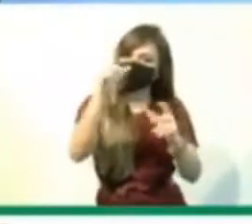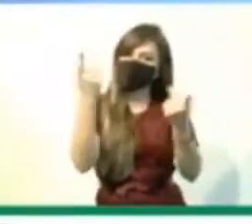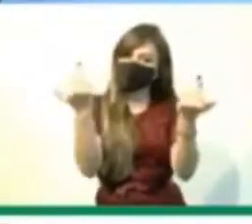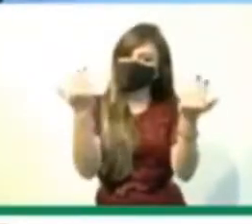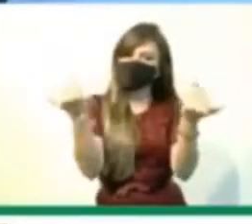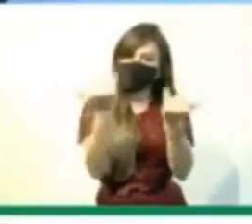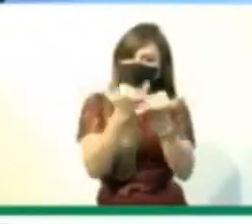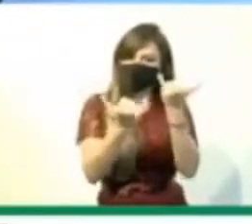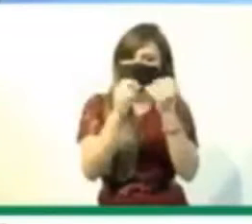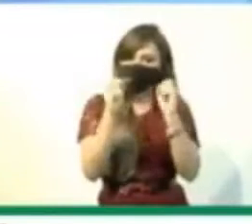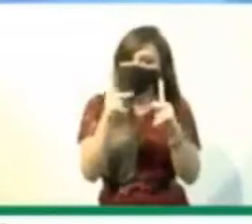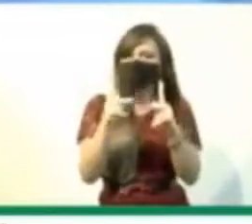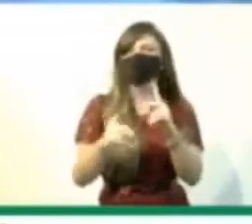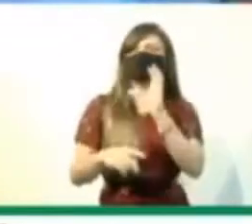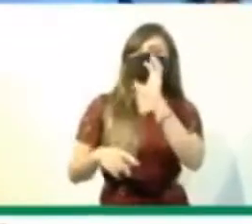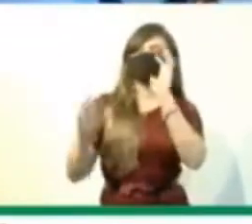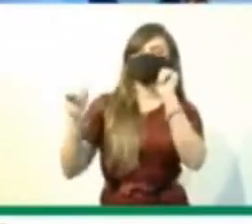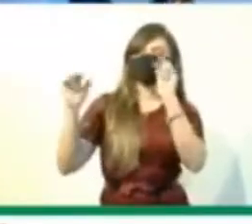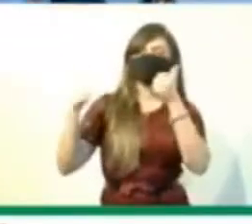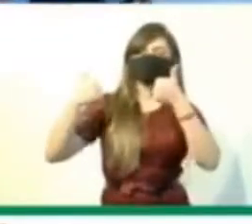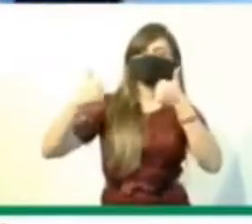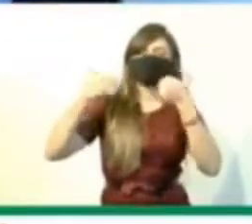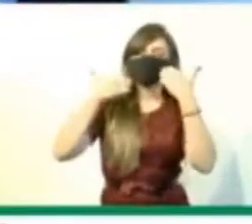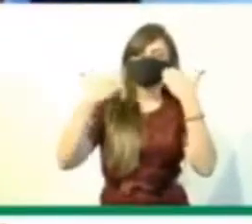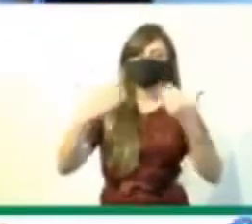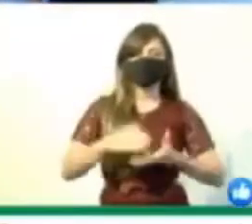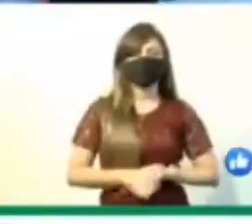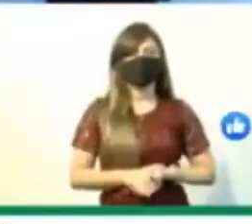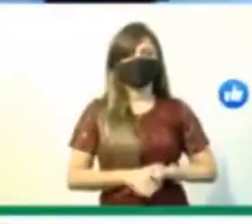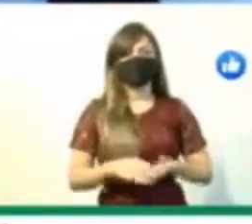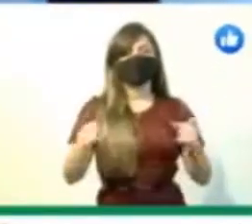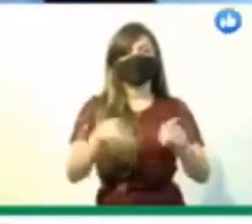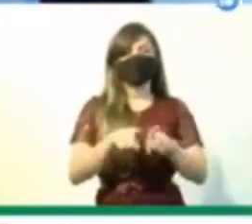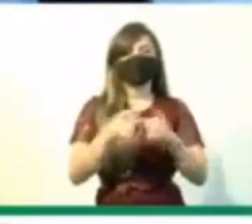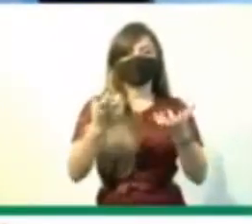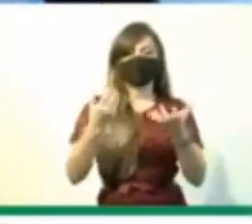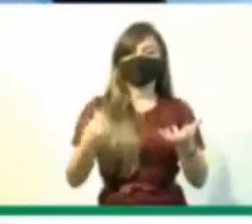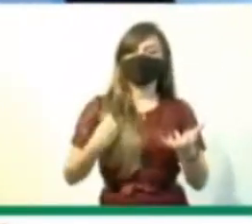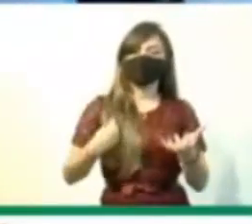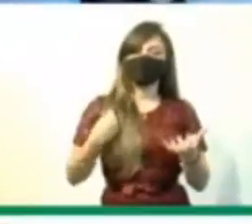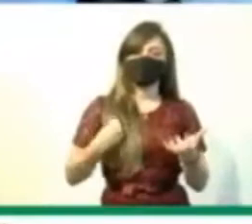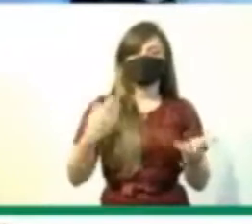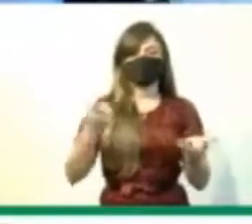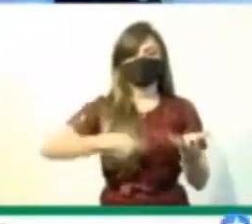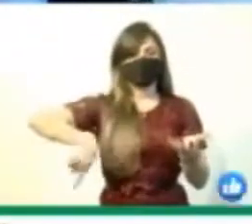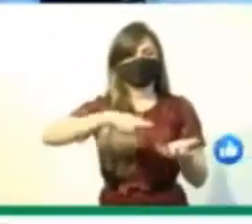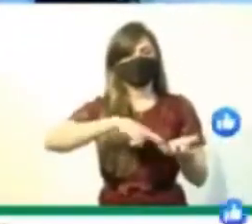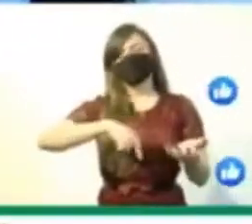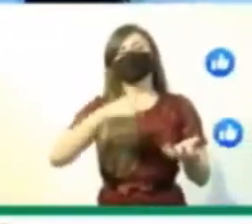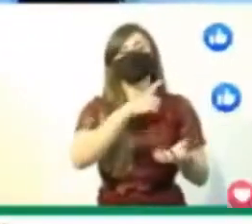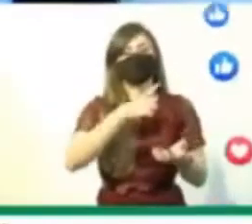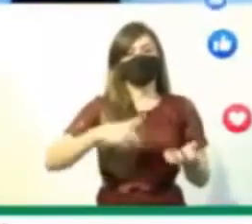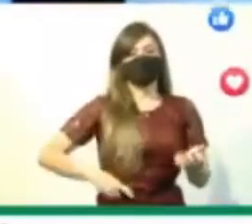dessa, viu? Tá ótimo, com grande prazer. Aliás, quero aqui também registrar o nosso querido